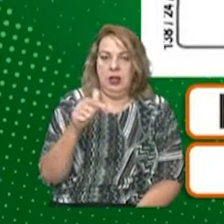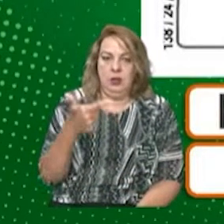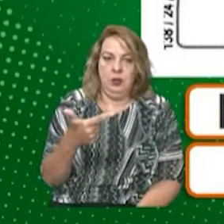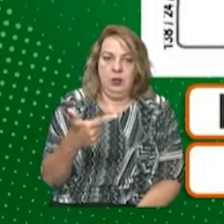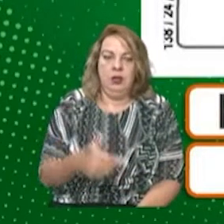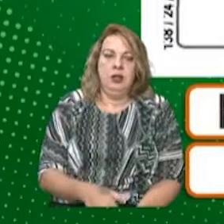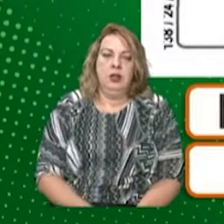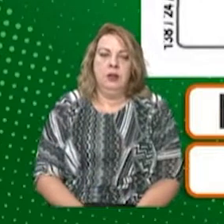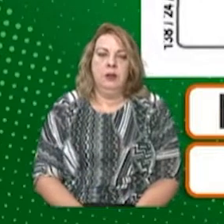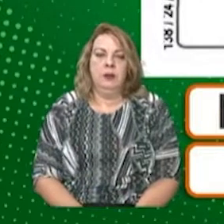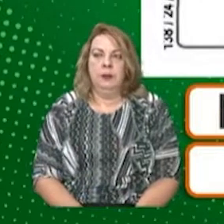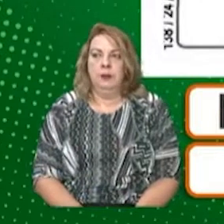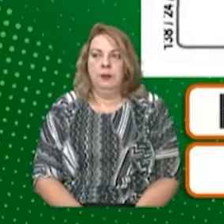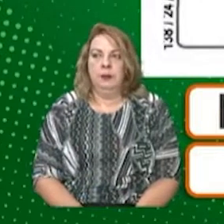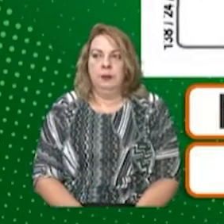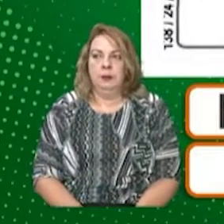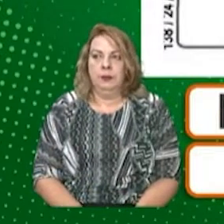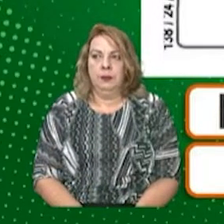61-617372,